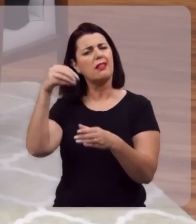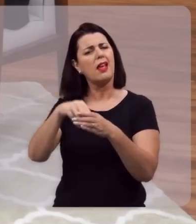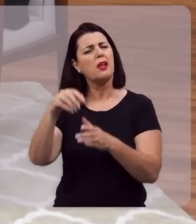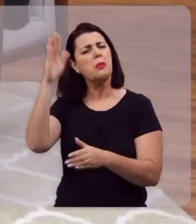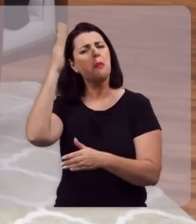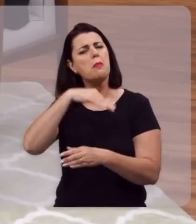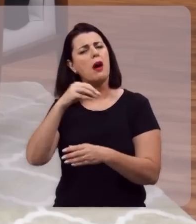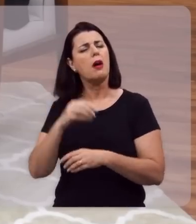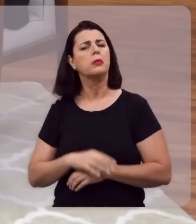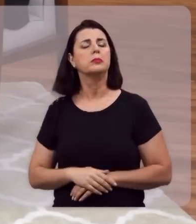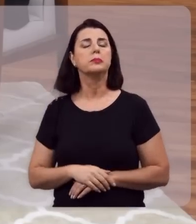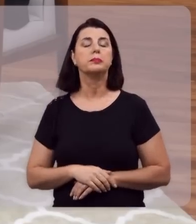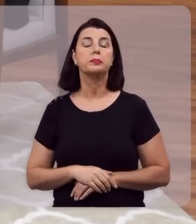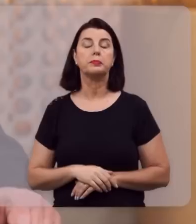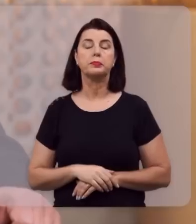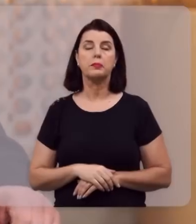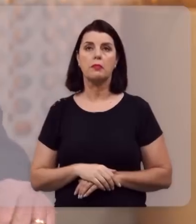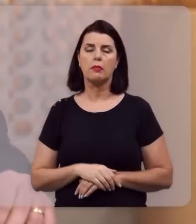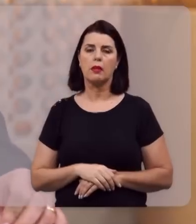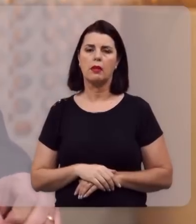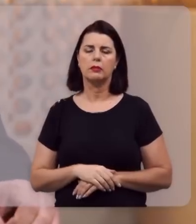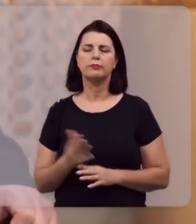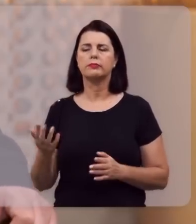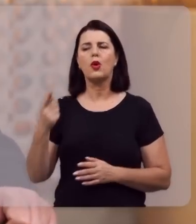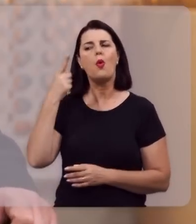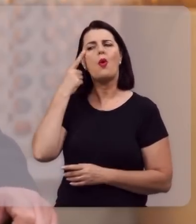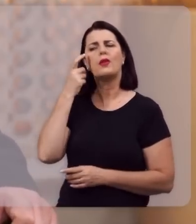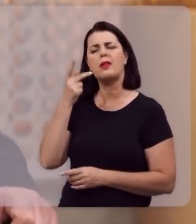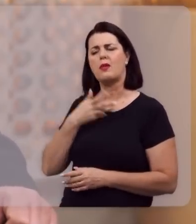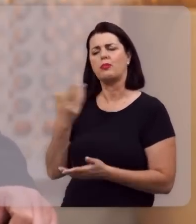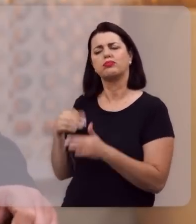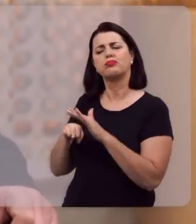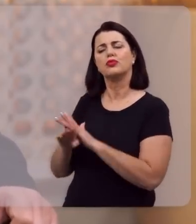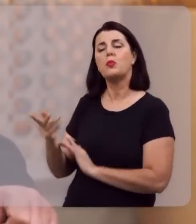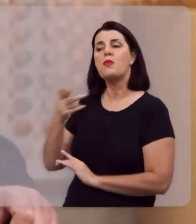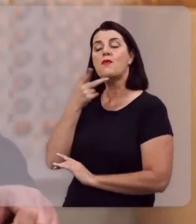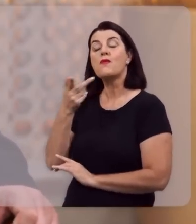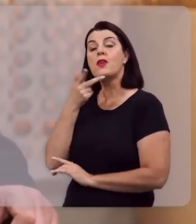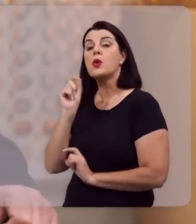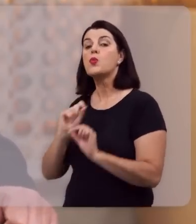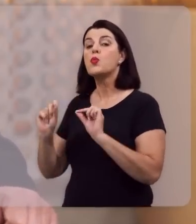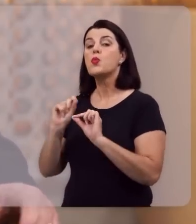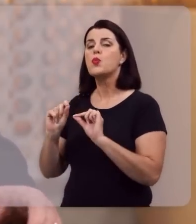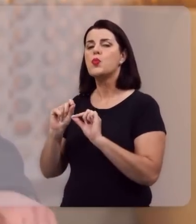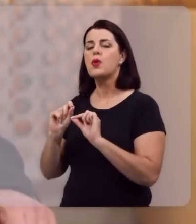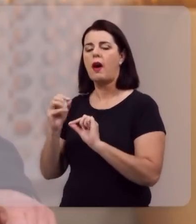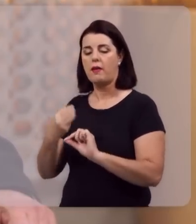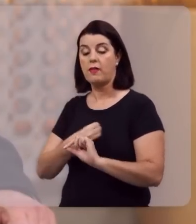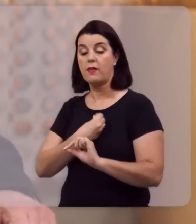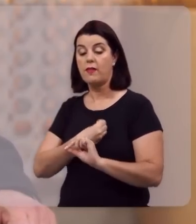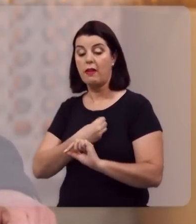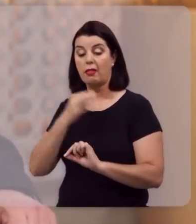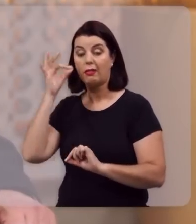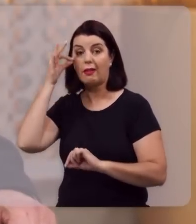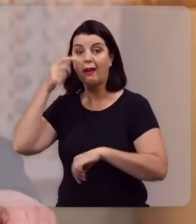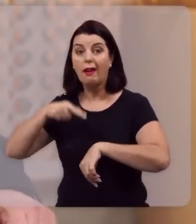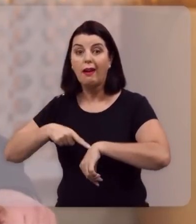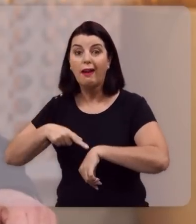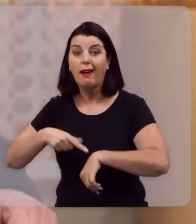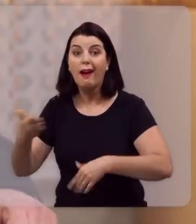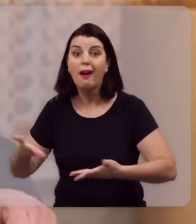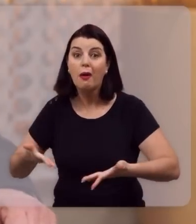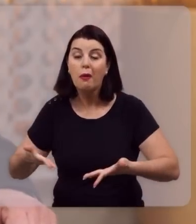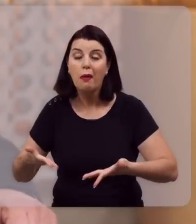nos diz as Sagradas Escrituras? Rodrigo, eu costumo dizer que a vida é ao vivo.